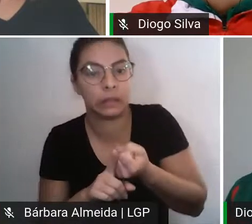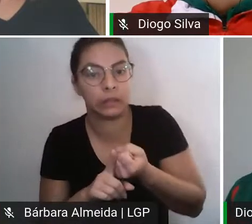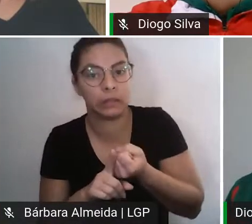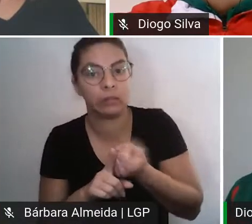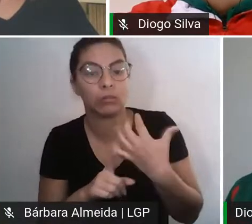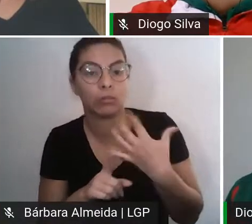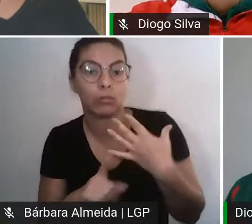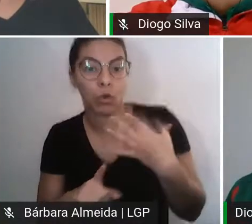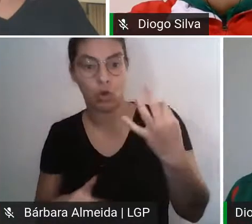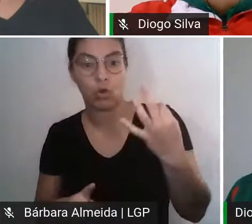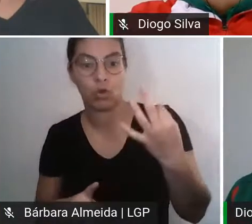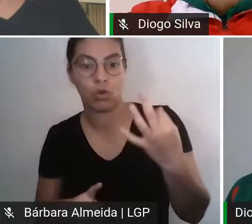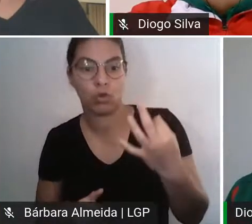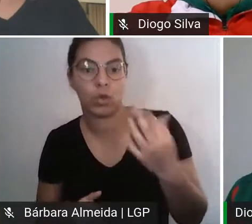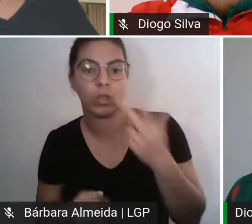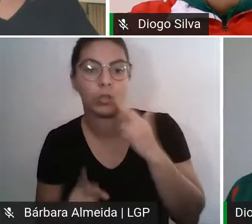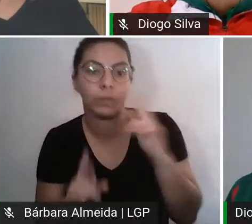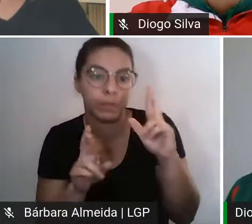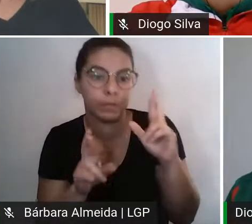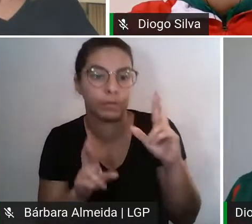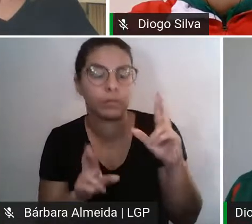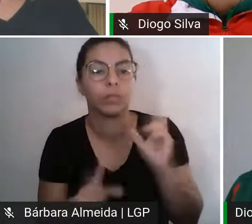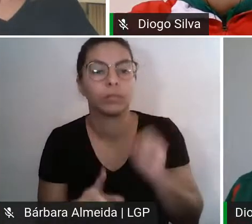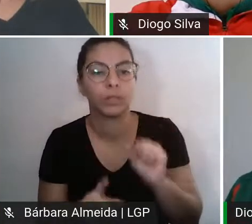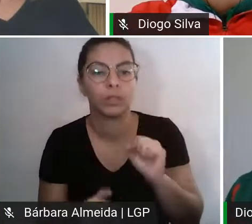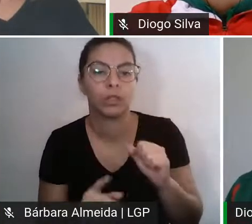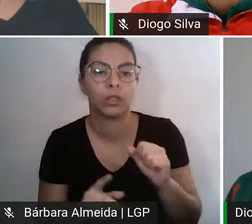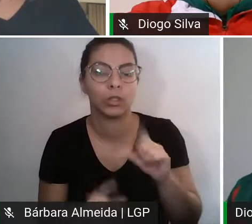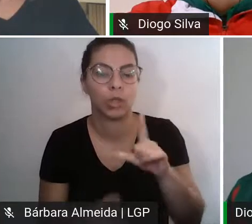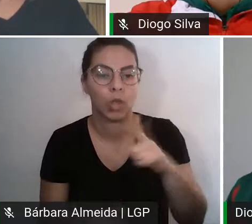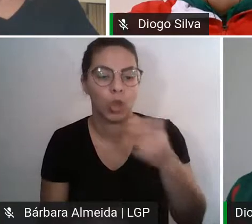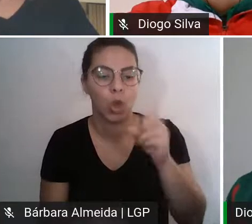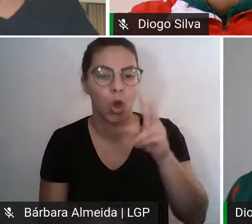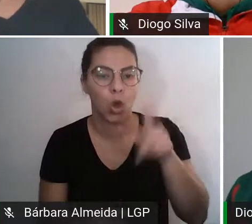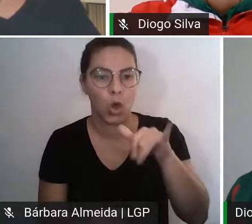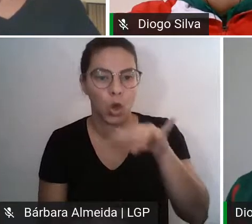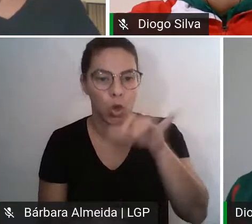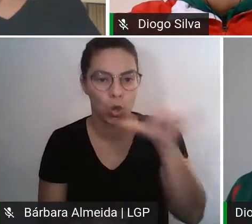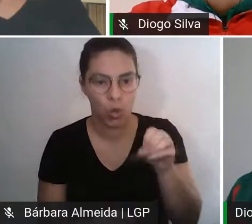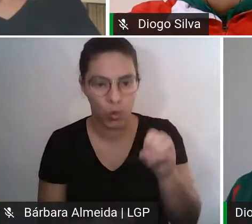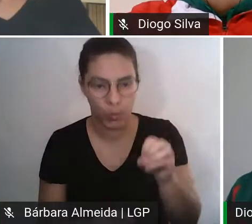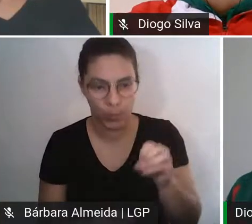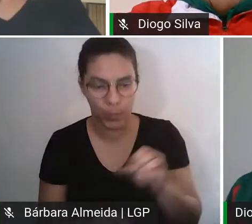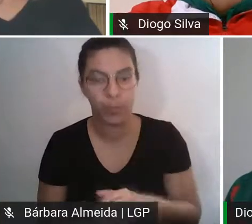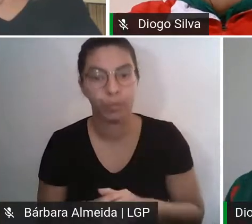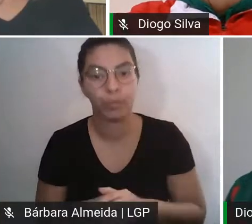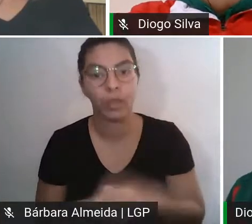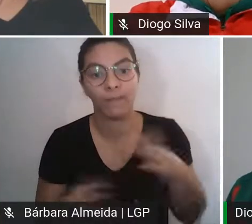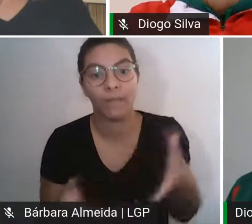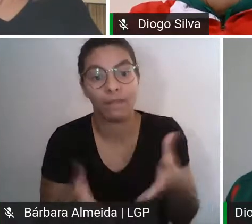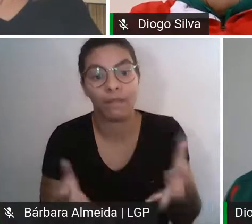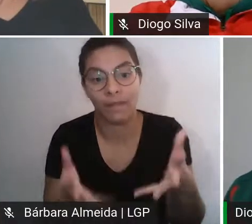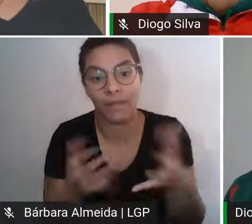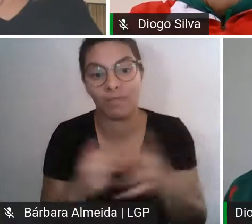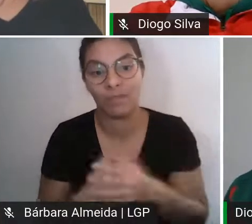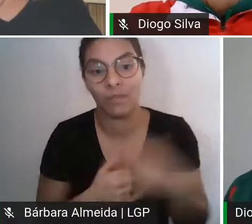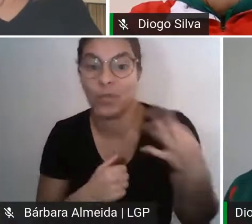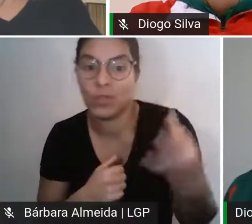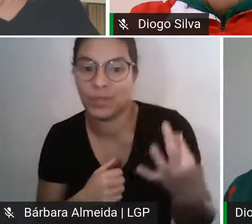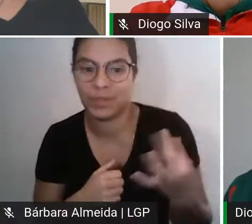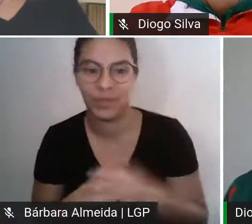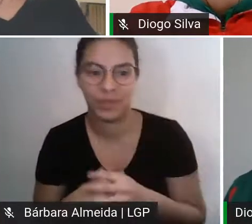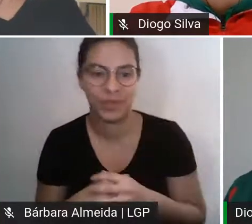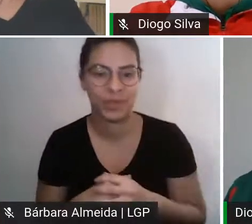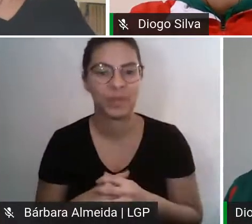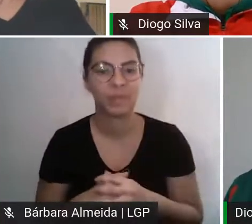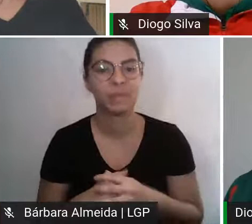Jogos Olímpicos de Tóquio. Então, o que me dizes é que... Resumidamente, foi assim o meu percurso. Então, o que me dizes